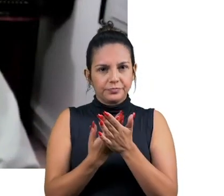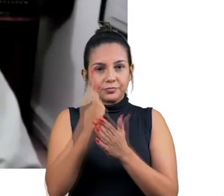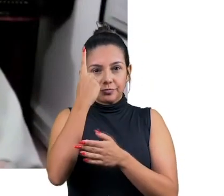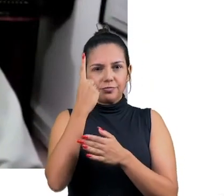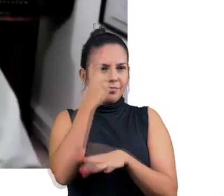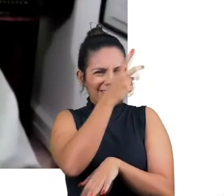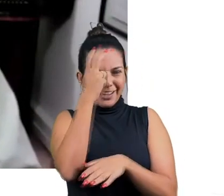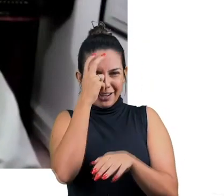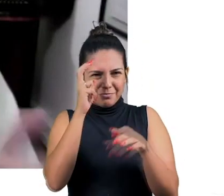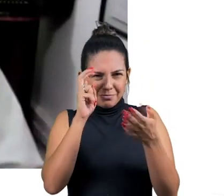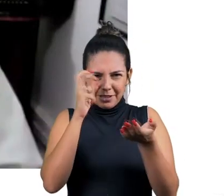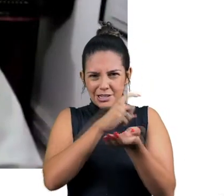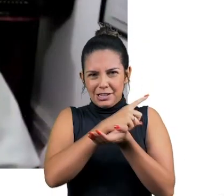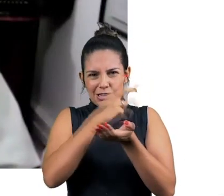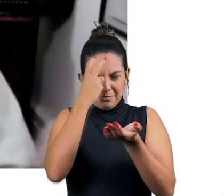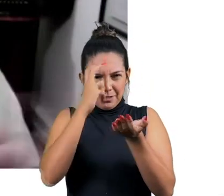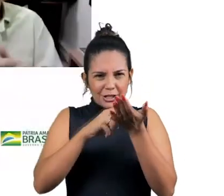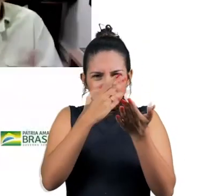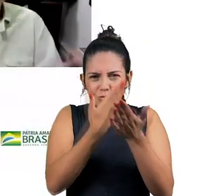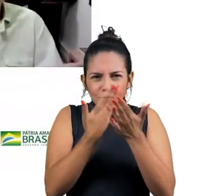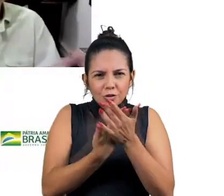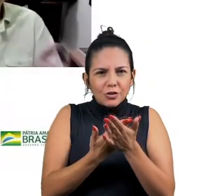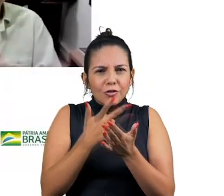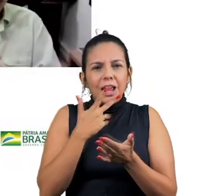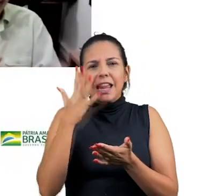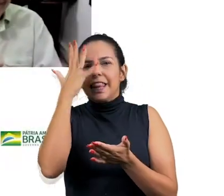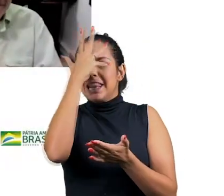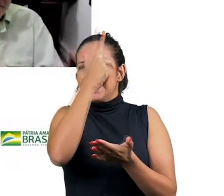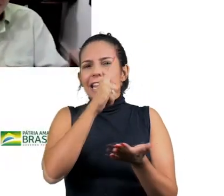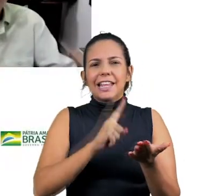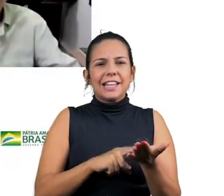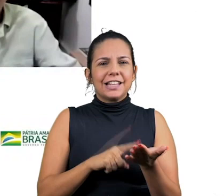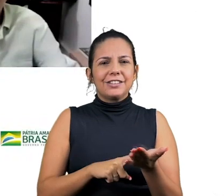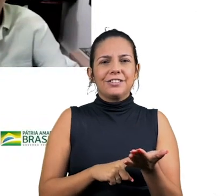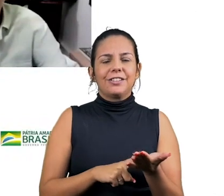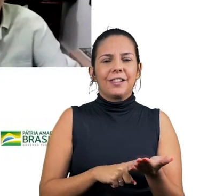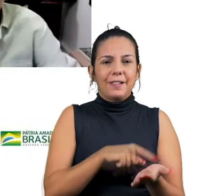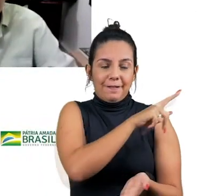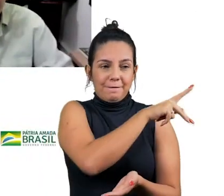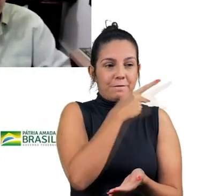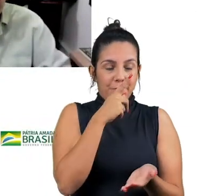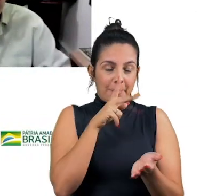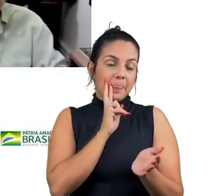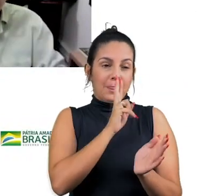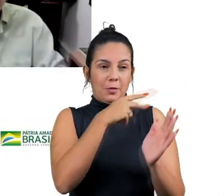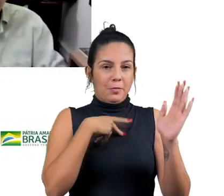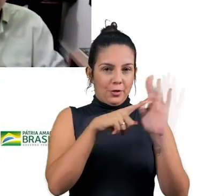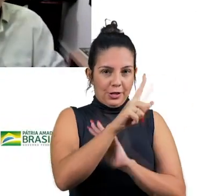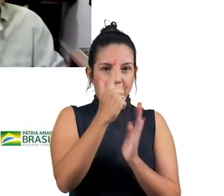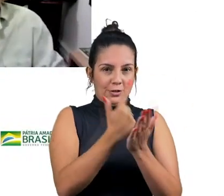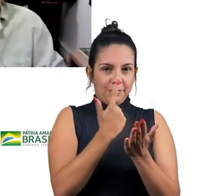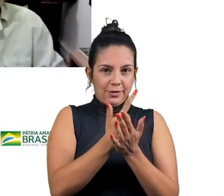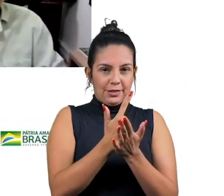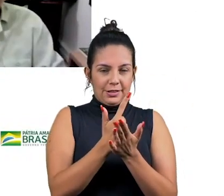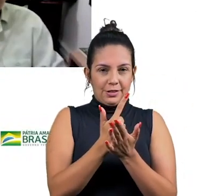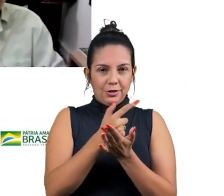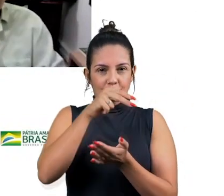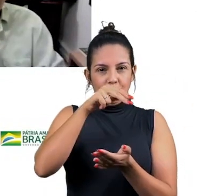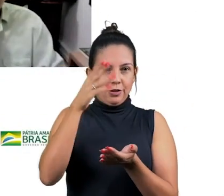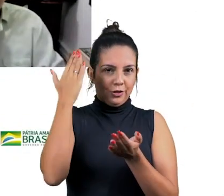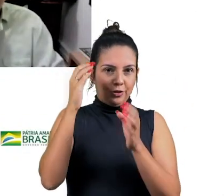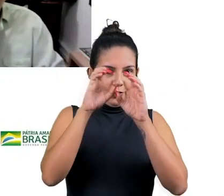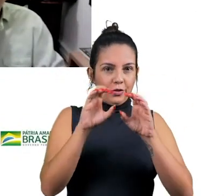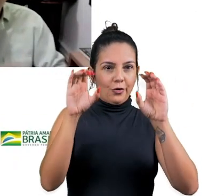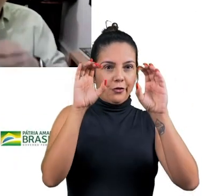manhã inteira estudando o texto, depois disse, é lindo. Né? Eu lancei esse livro, o livro começa assim, nuvem de nada,